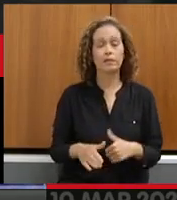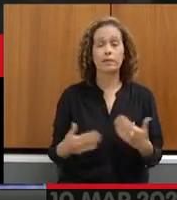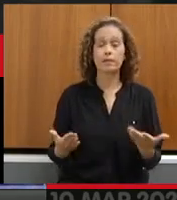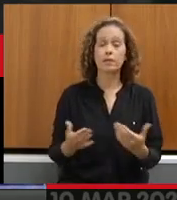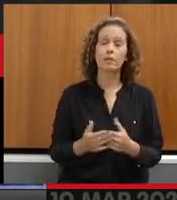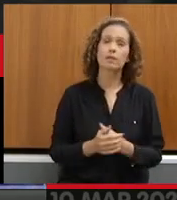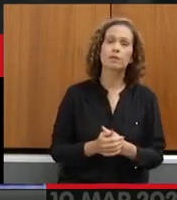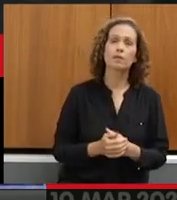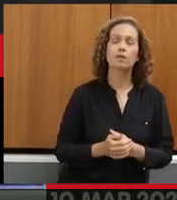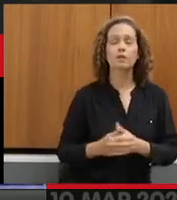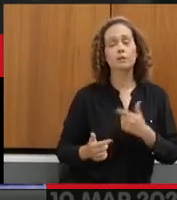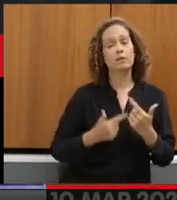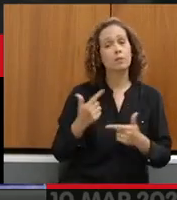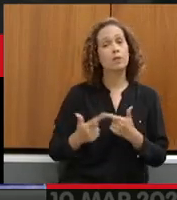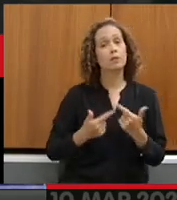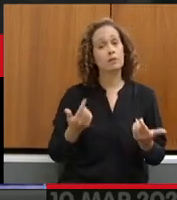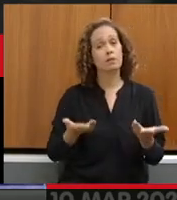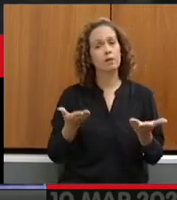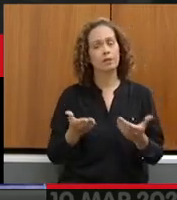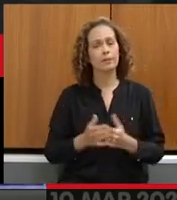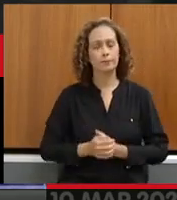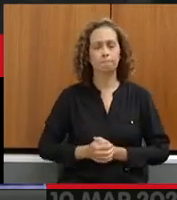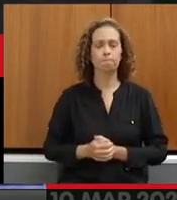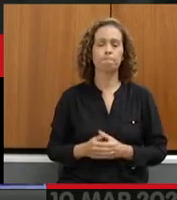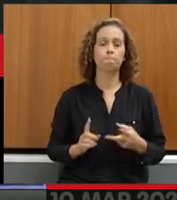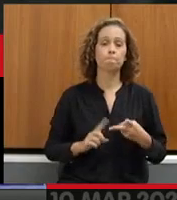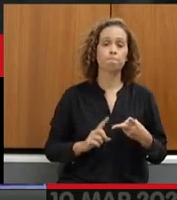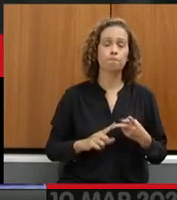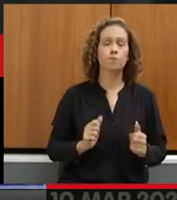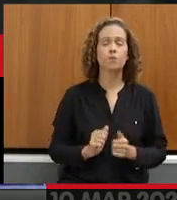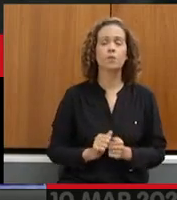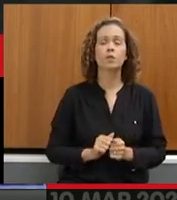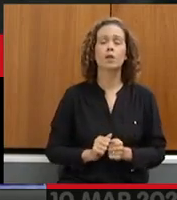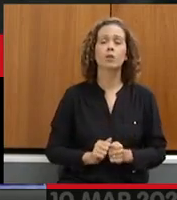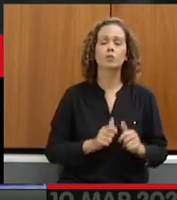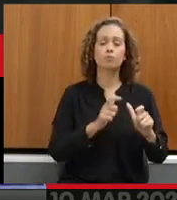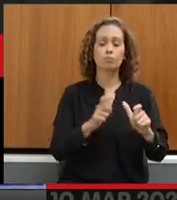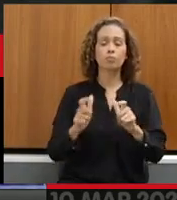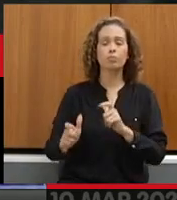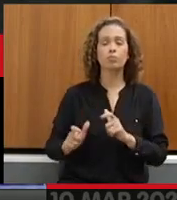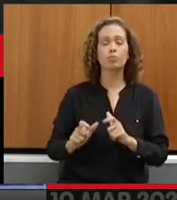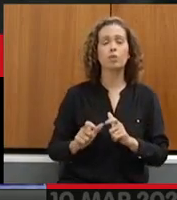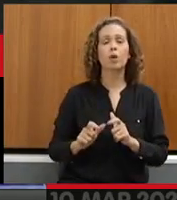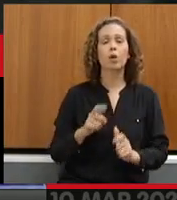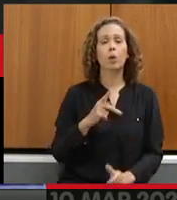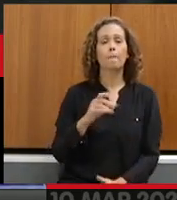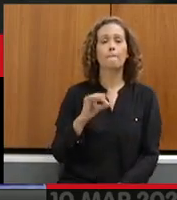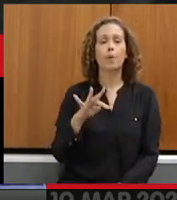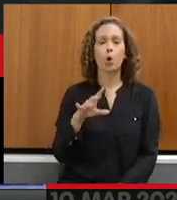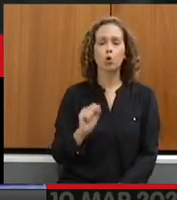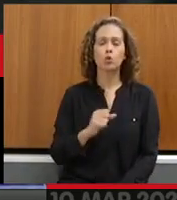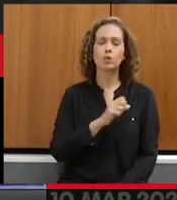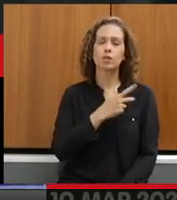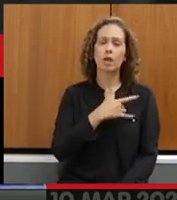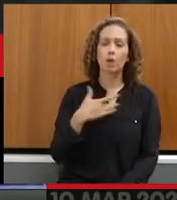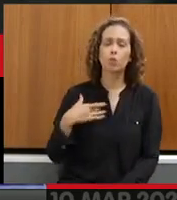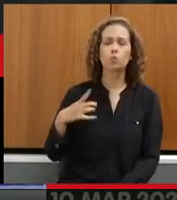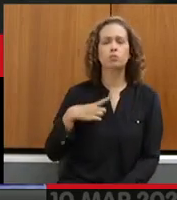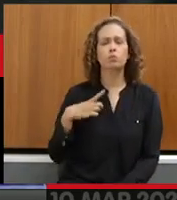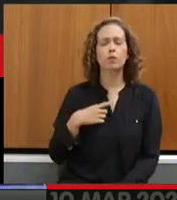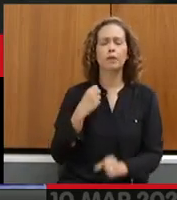é assim que nós estamos trabalhando em relação aos postos de saúde nós temos inúmeros postos saúde parados no estado obras desde